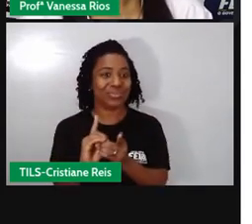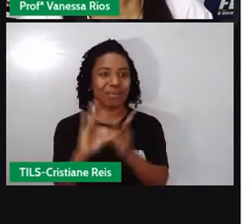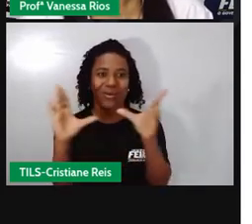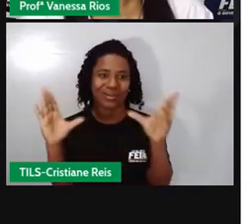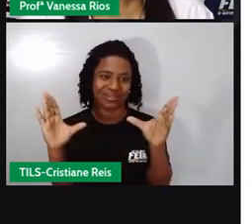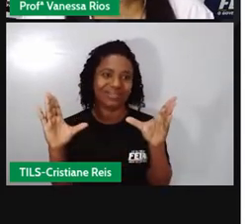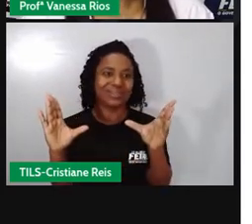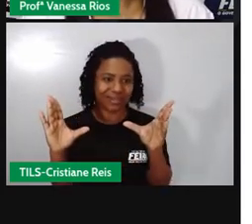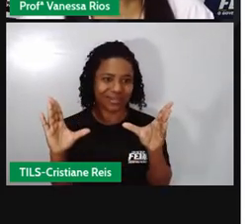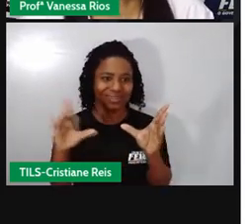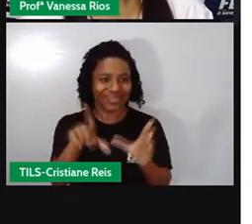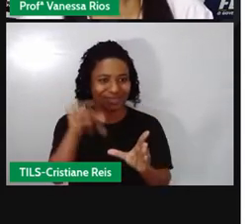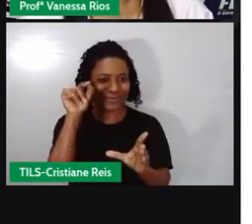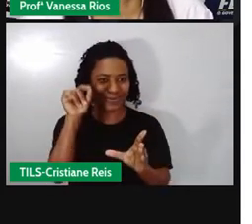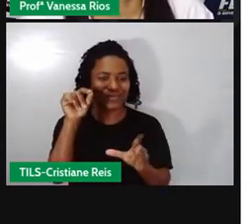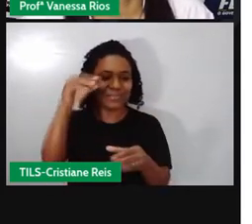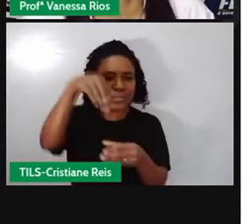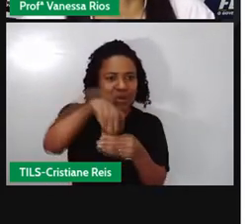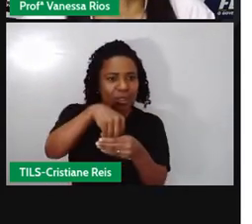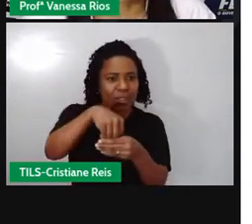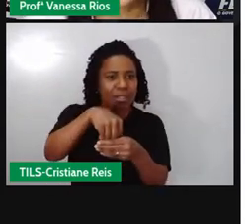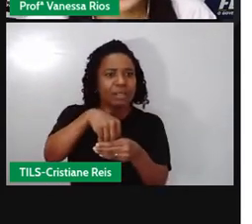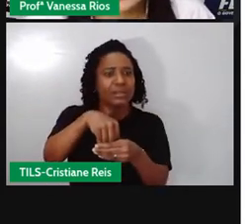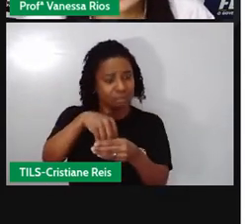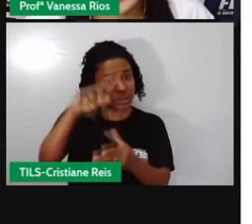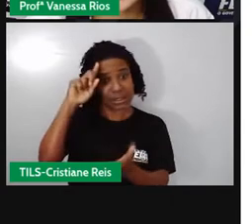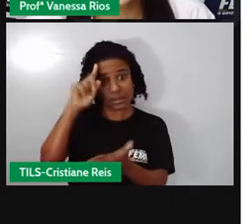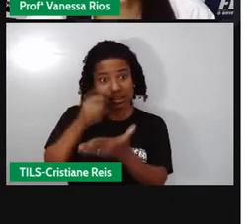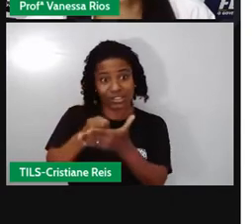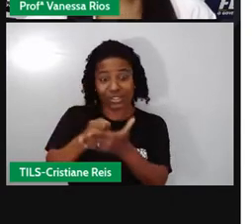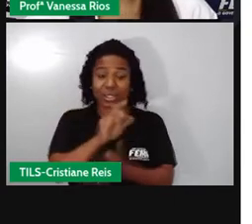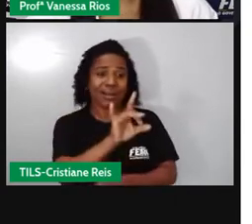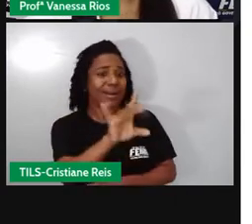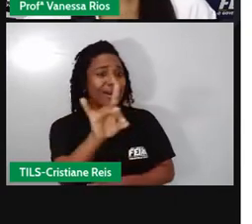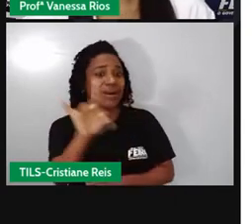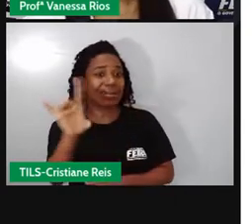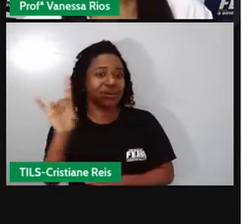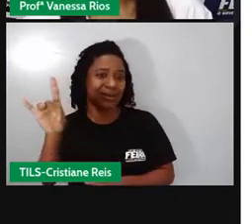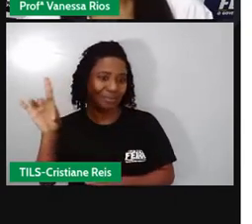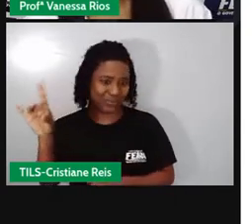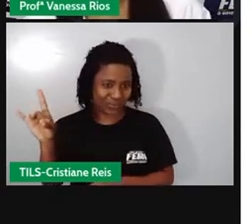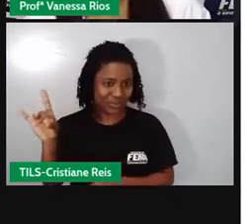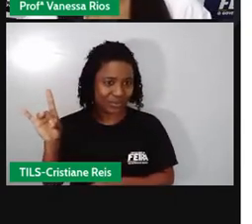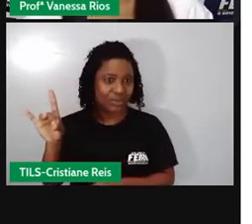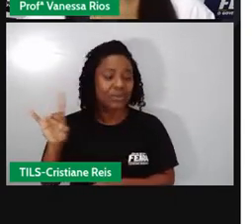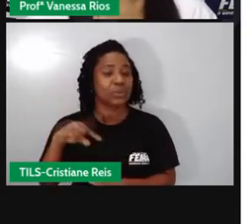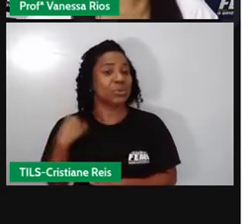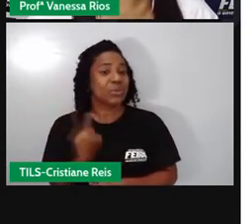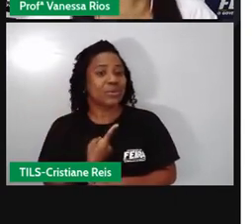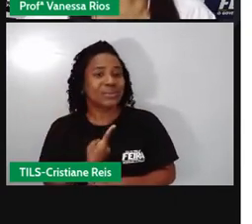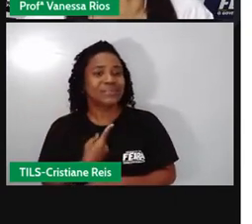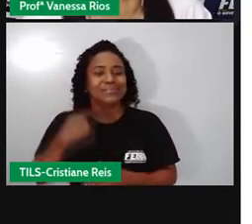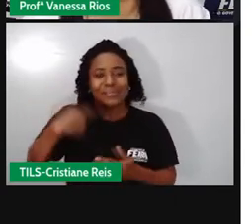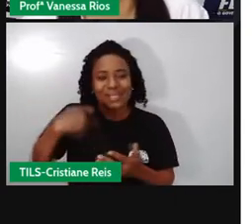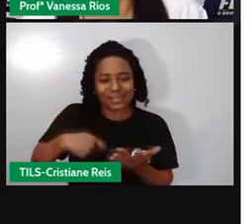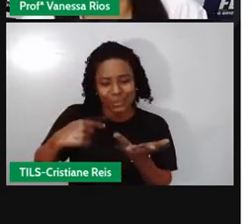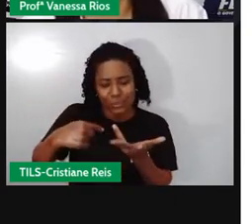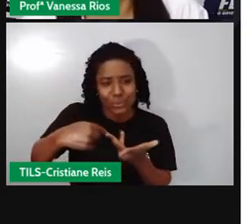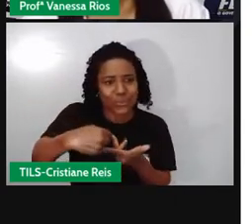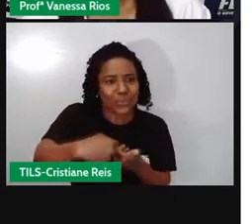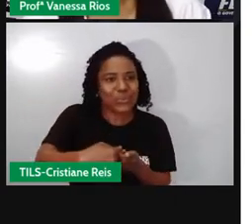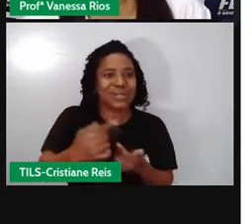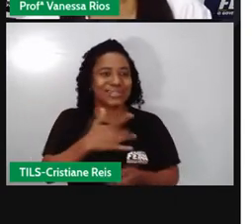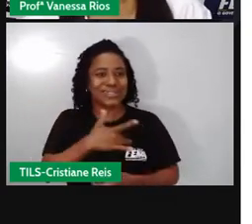que o voto tem para decidir os destinos, né, em relação ao que a gente precisa, seja na saúde, na